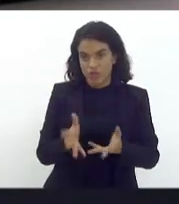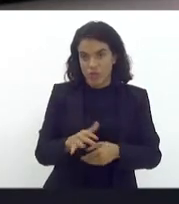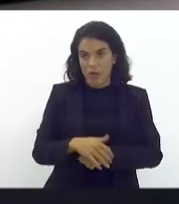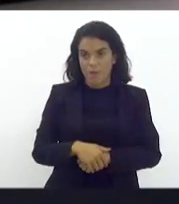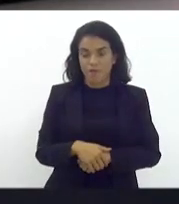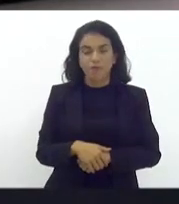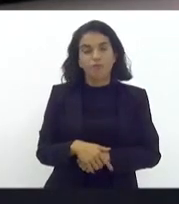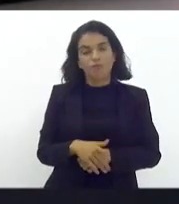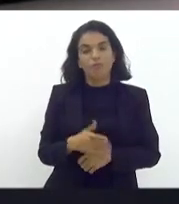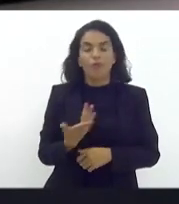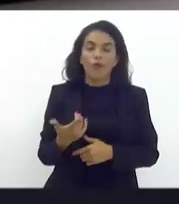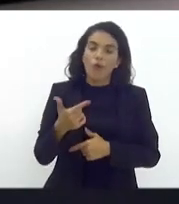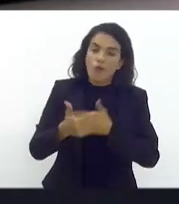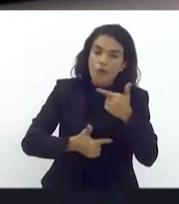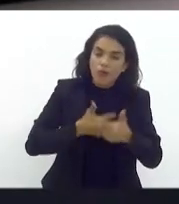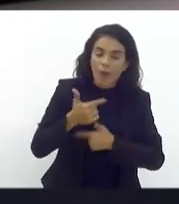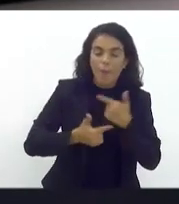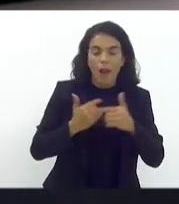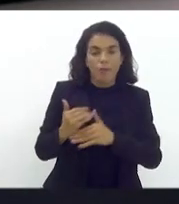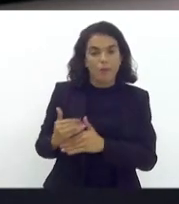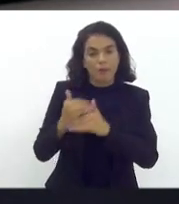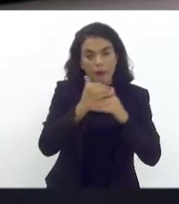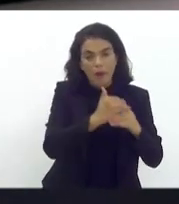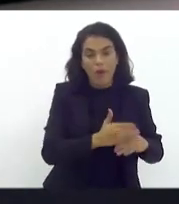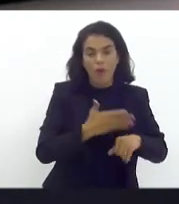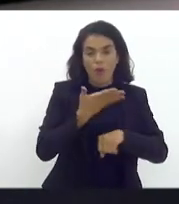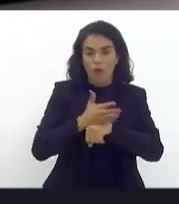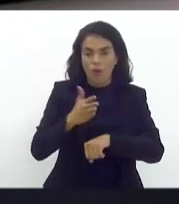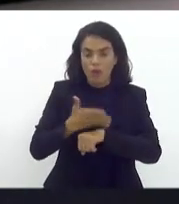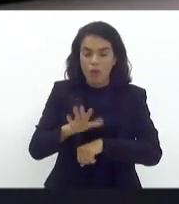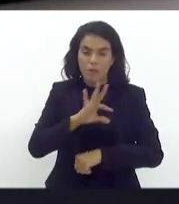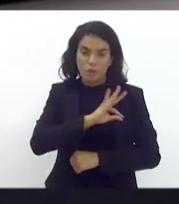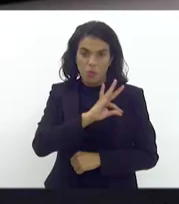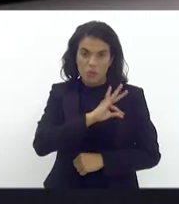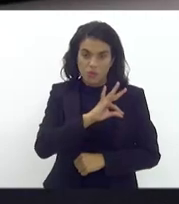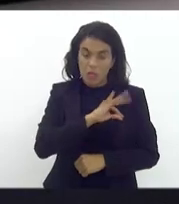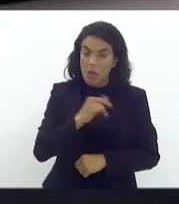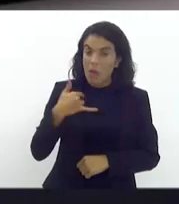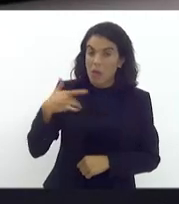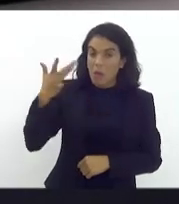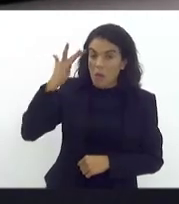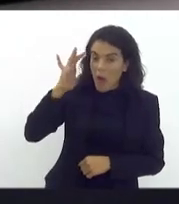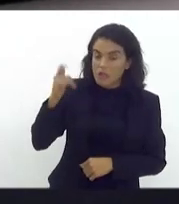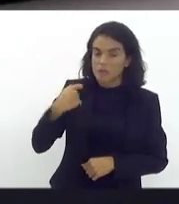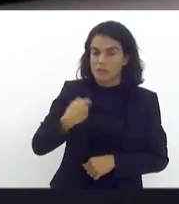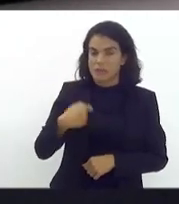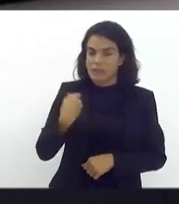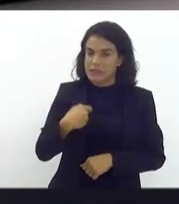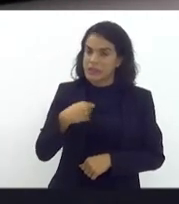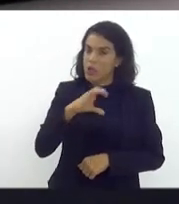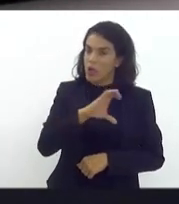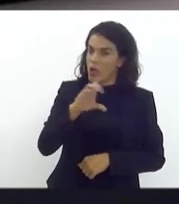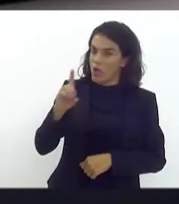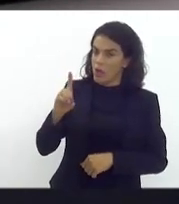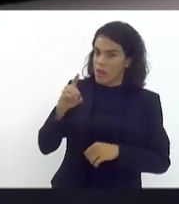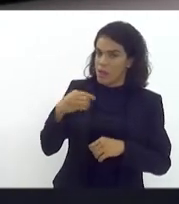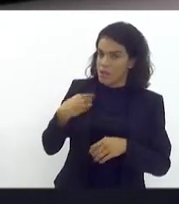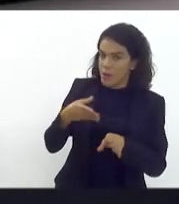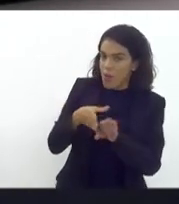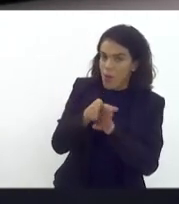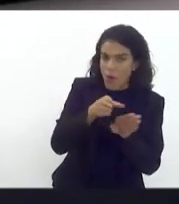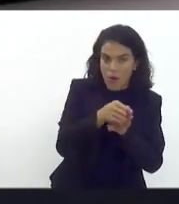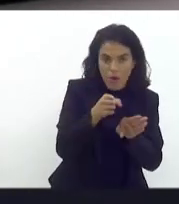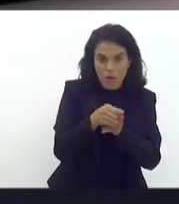padrão com treinamento de policiais e eu acho que tem que haver uma coordenação foi a minha